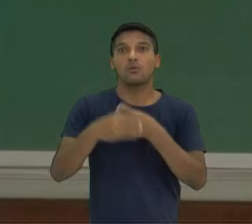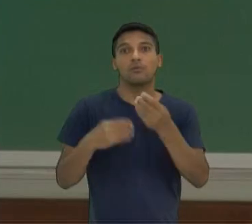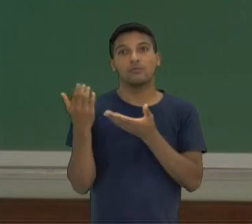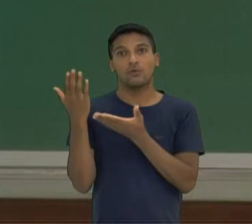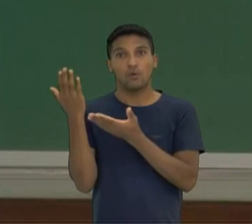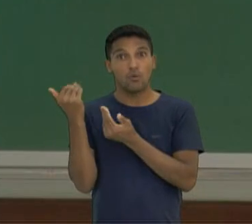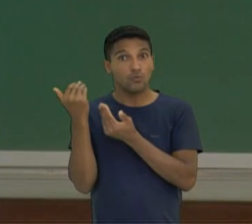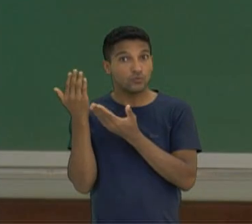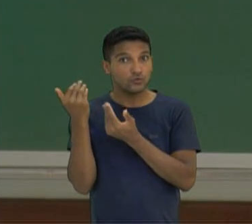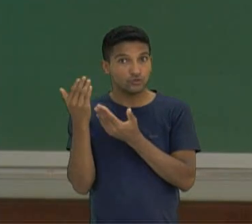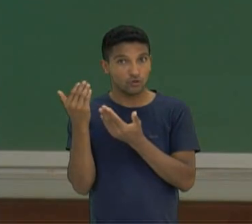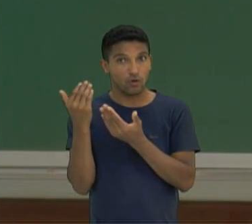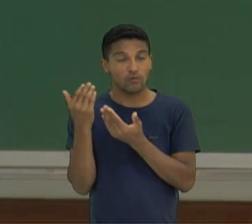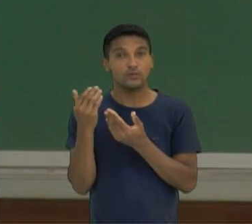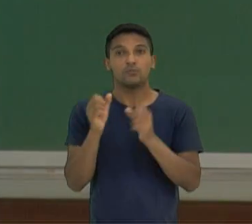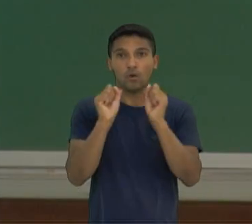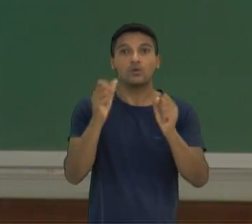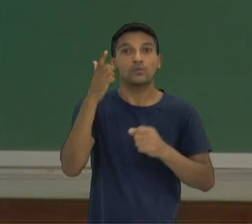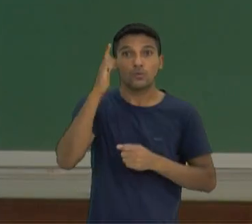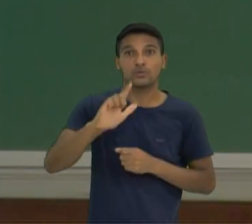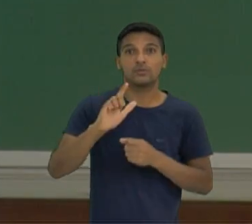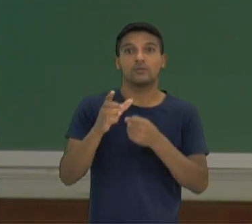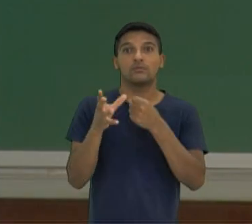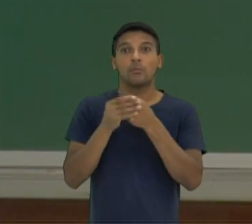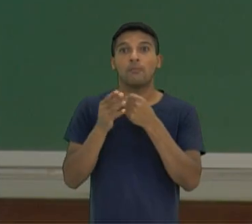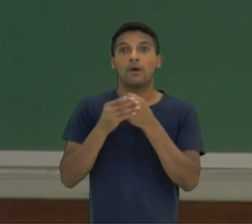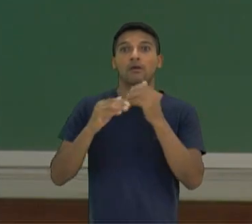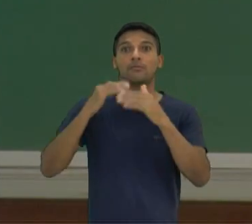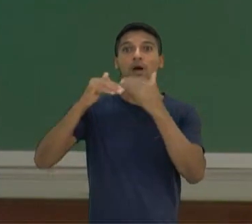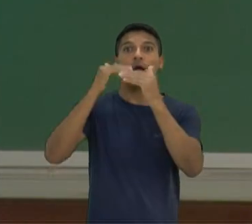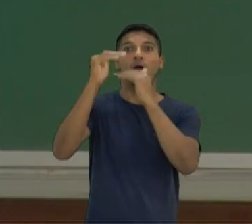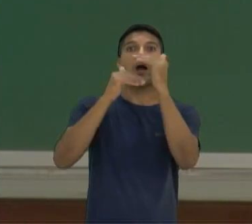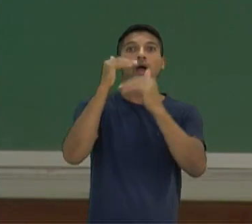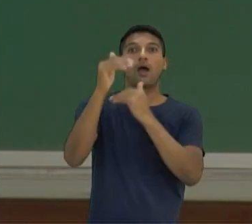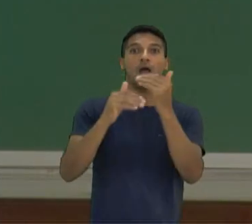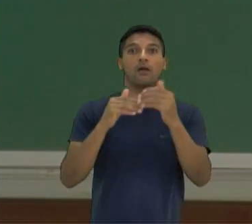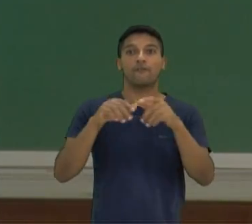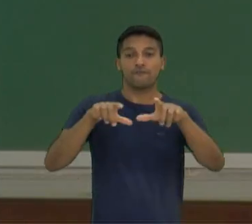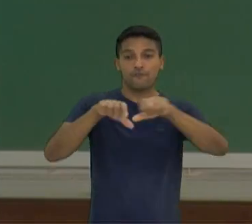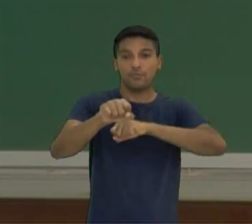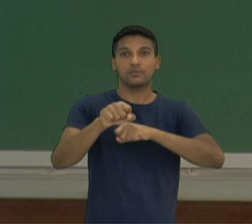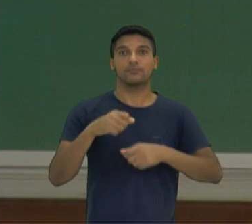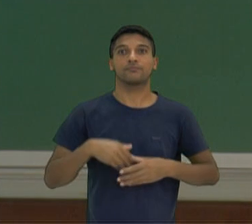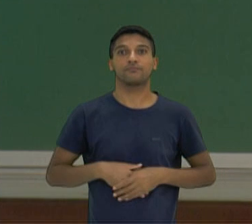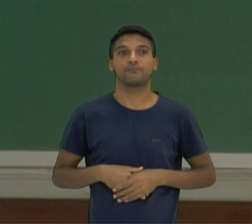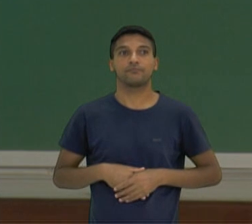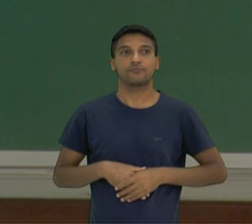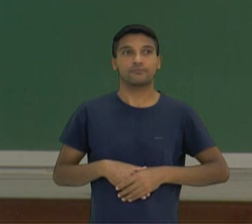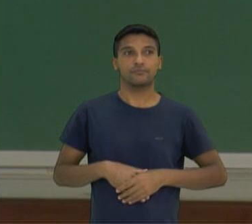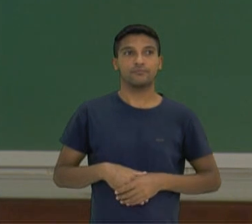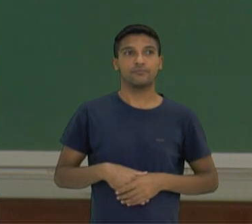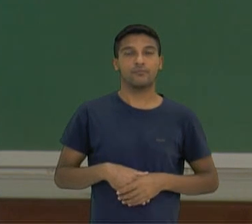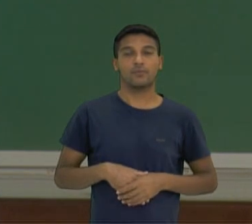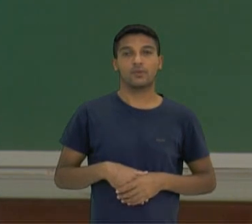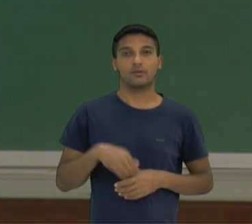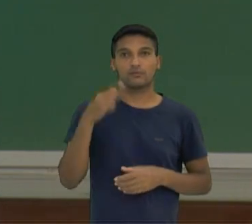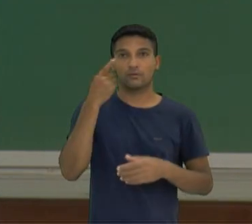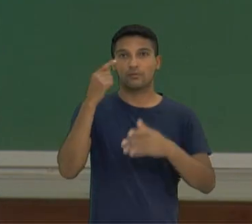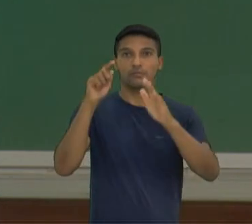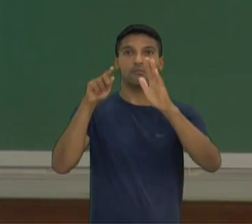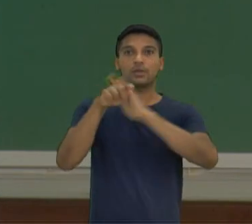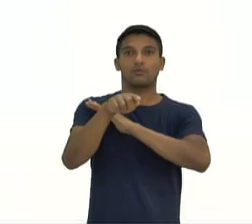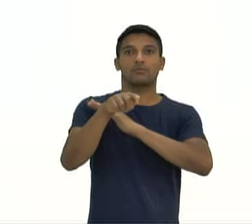mais detalhadamente. Sobre isso, as perguntas e respostas, temos uma pergunta, número 4. No corpo do texto,